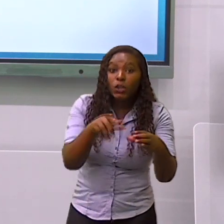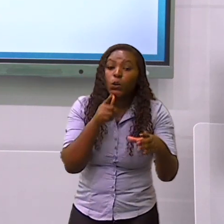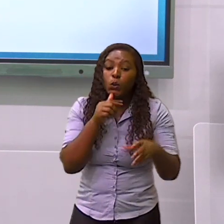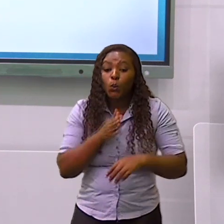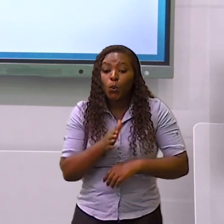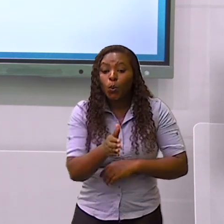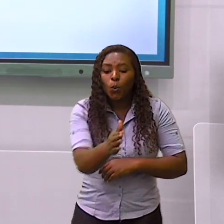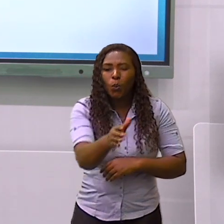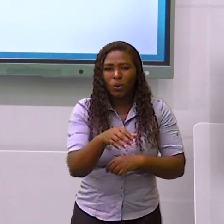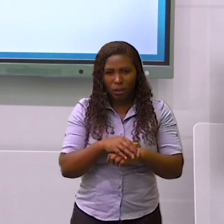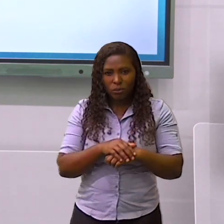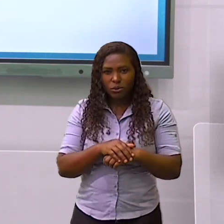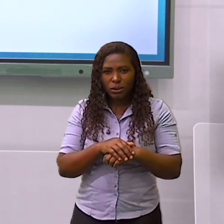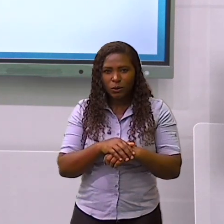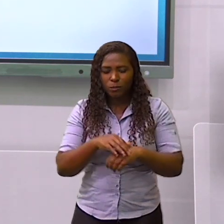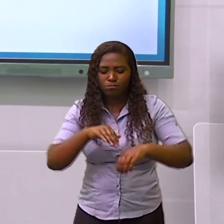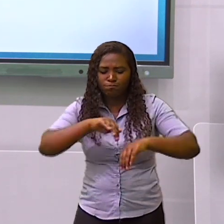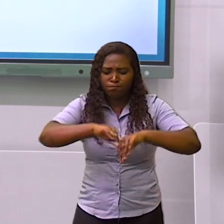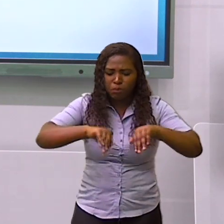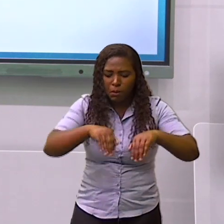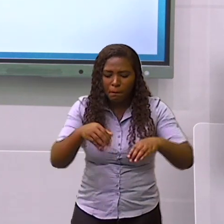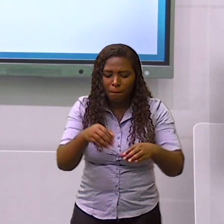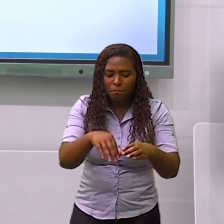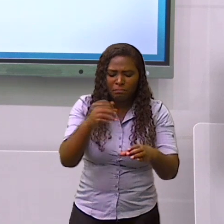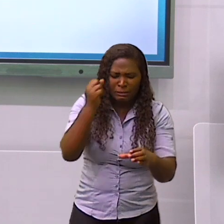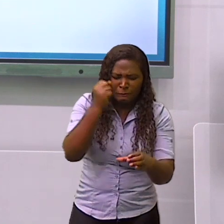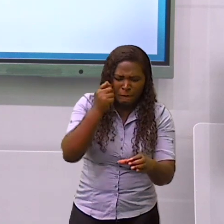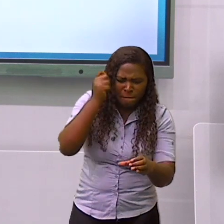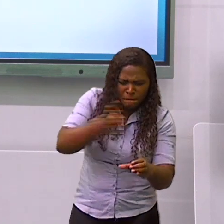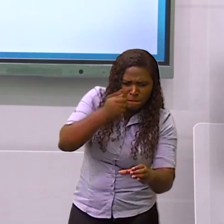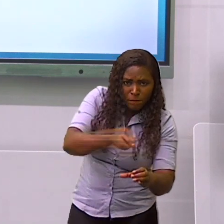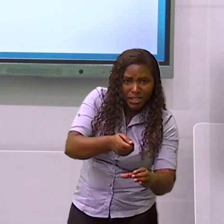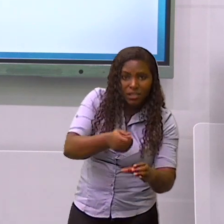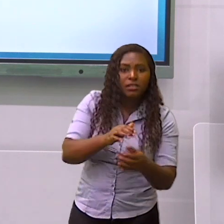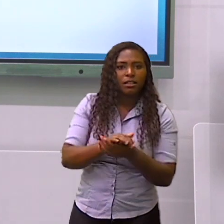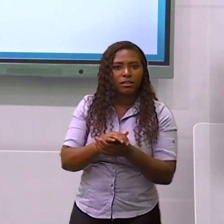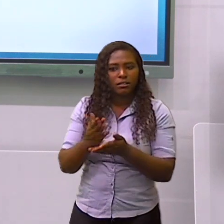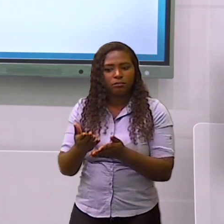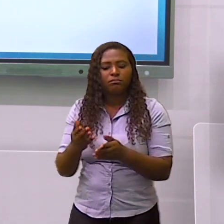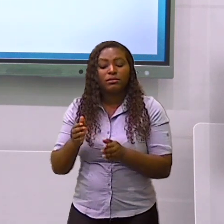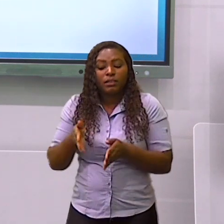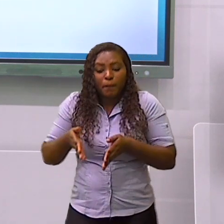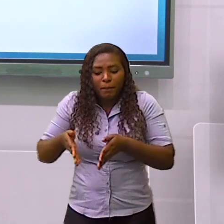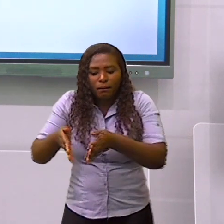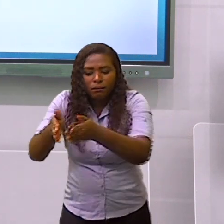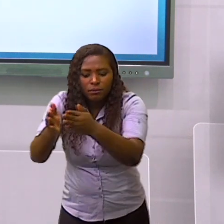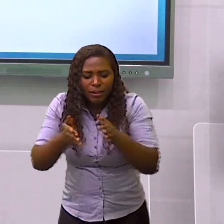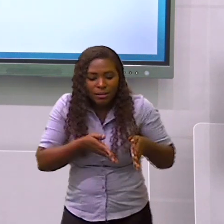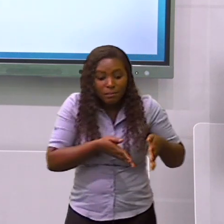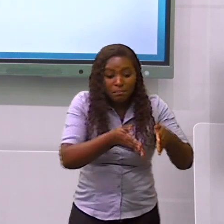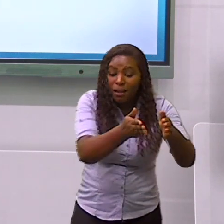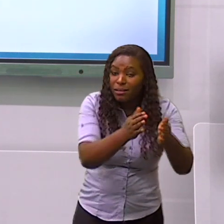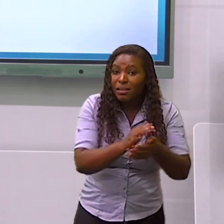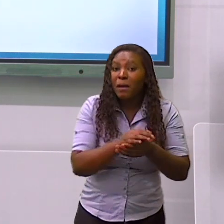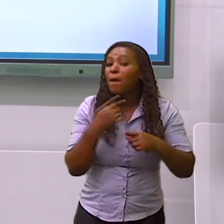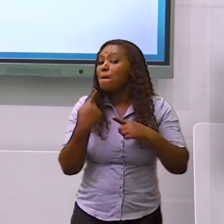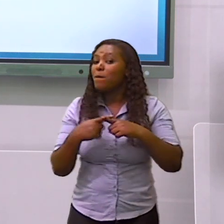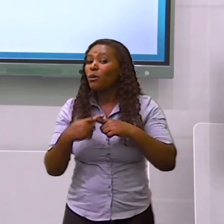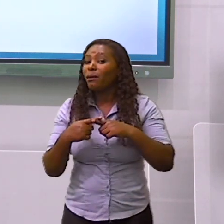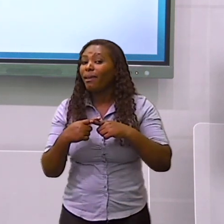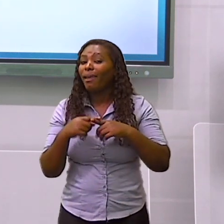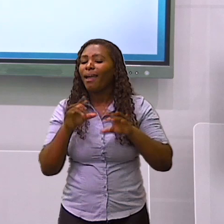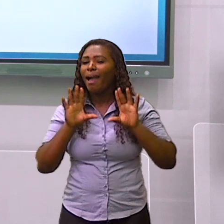água. Então, quanto mais forte a água passa, essa lama ela é movimentada. E isso vai diminuindo.